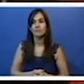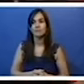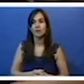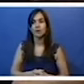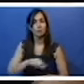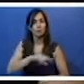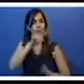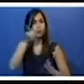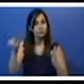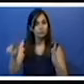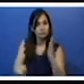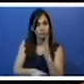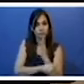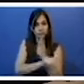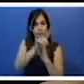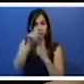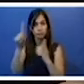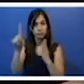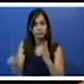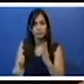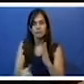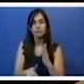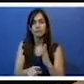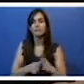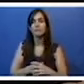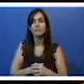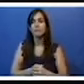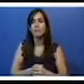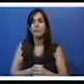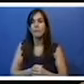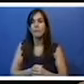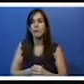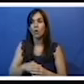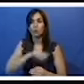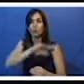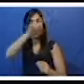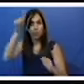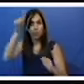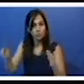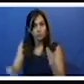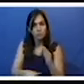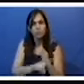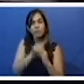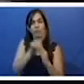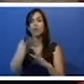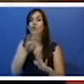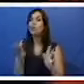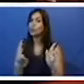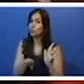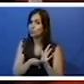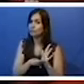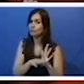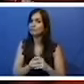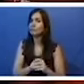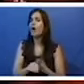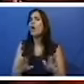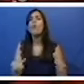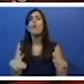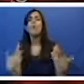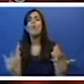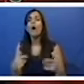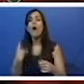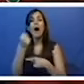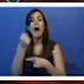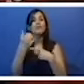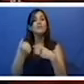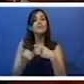contorno total do planeta como todo referência o contorno Total Qual é a fração que